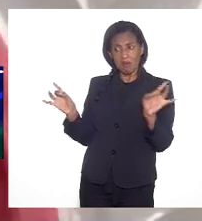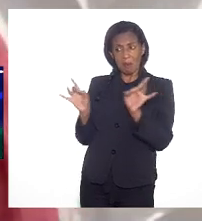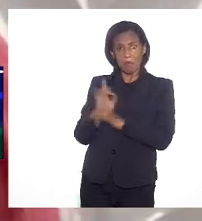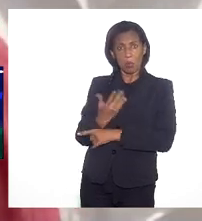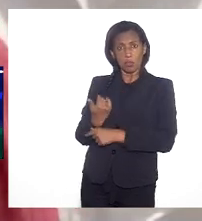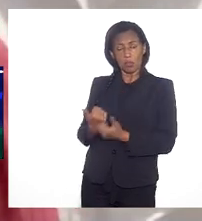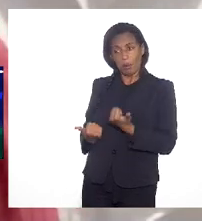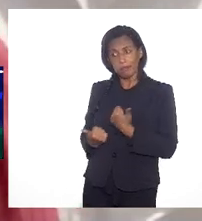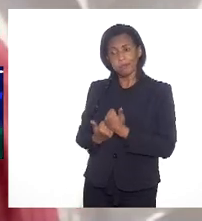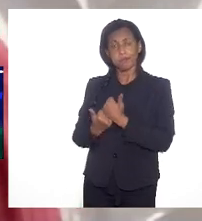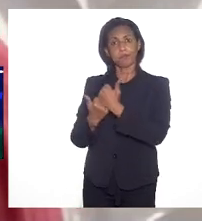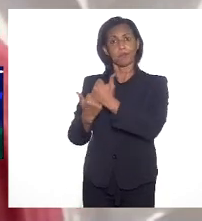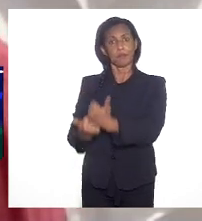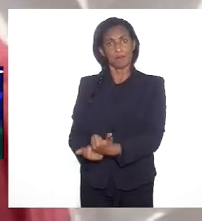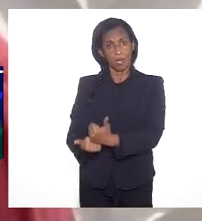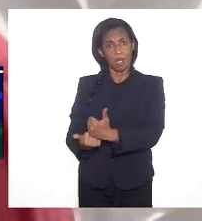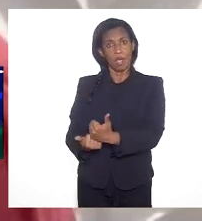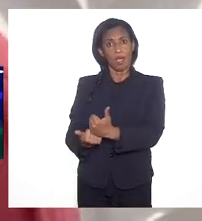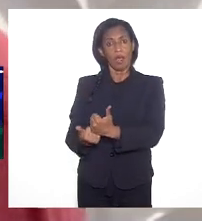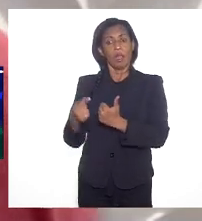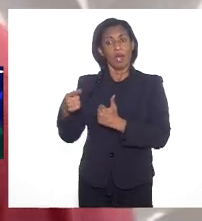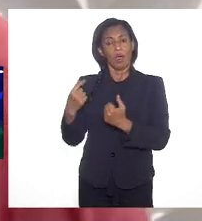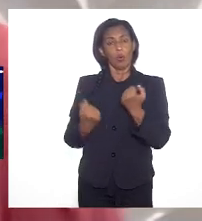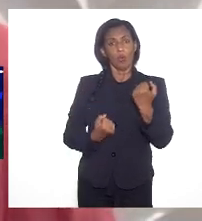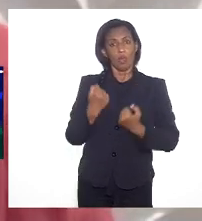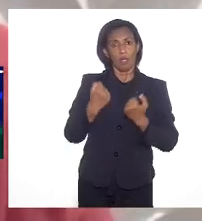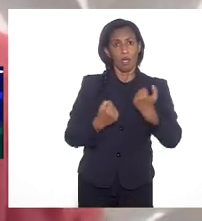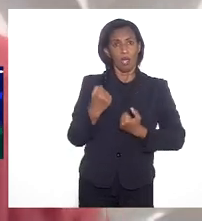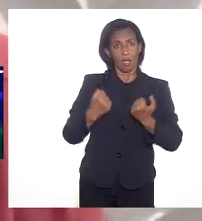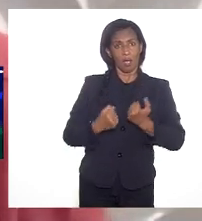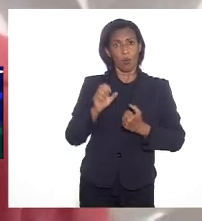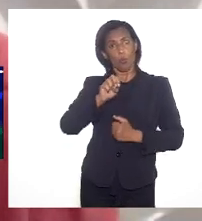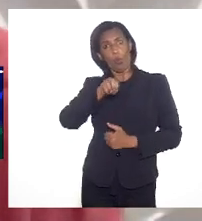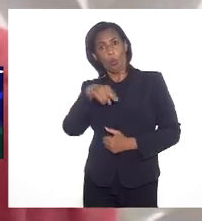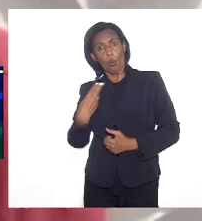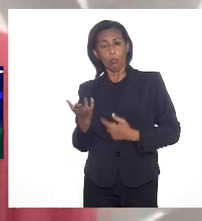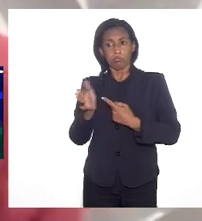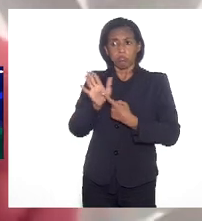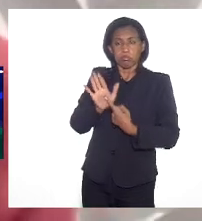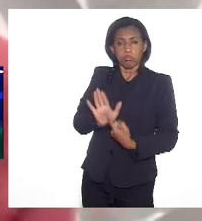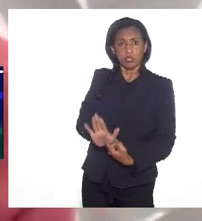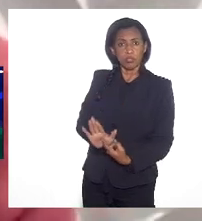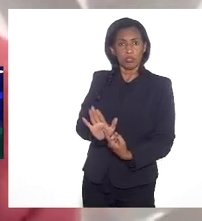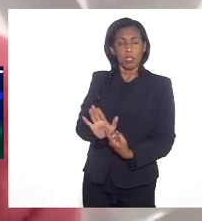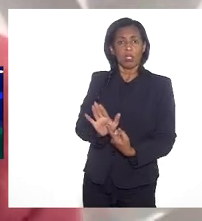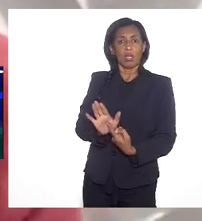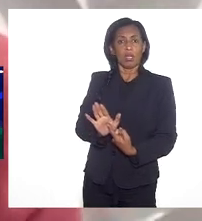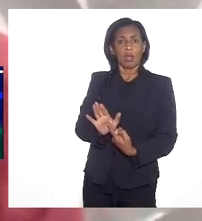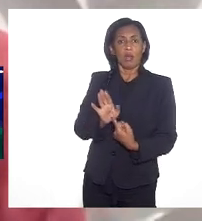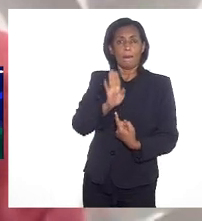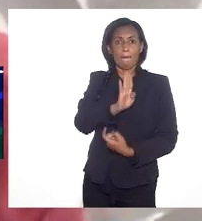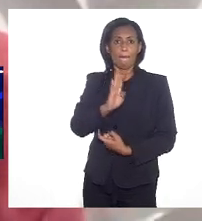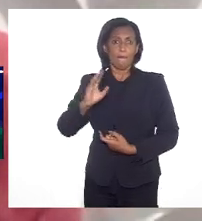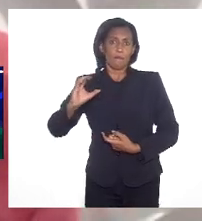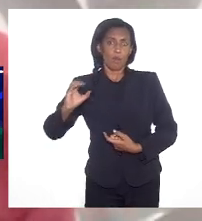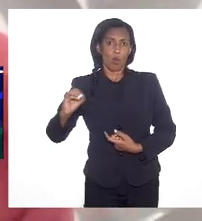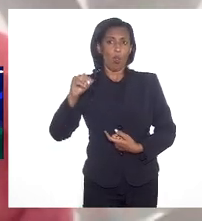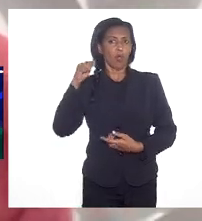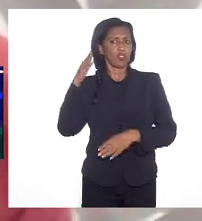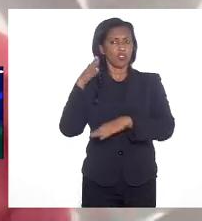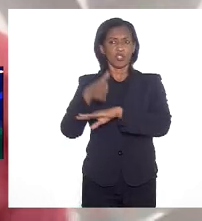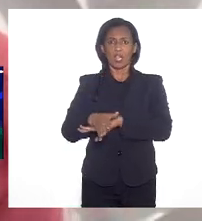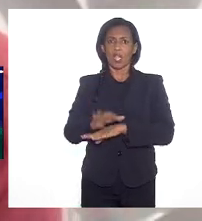apoio à Patrulha Maria da Penha ou apresentar uma ocorrência numa delegacia de